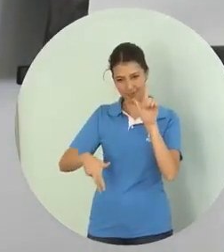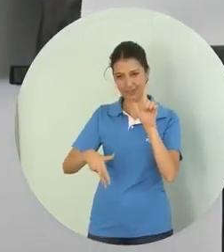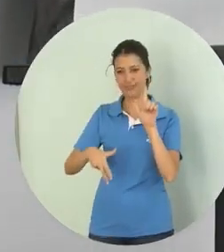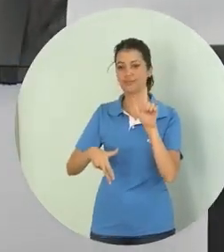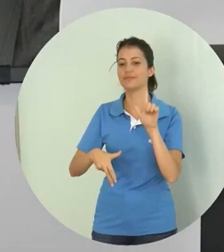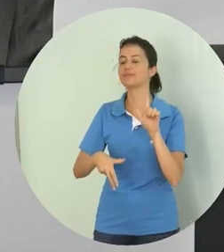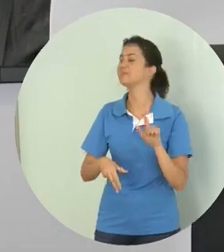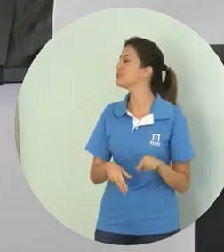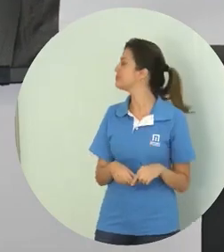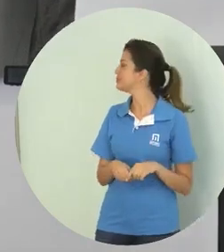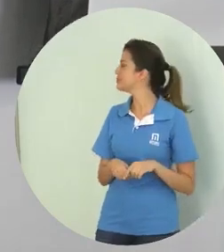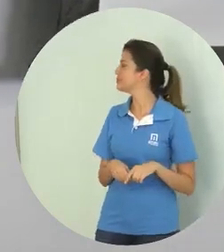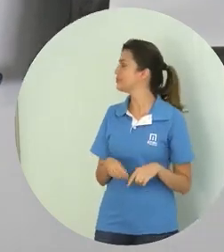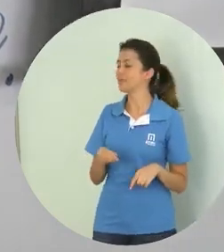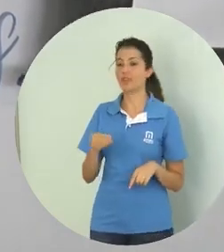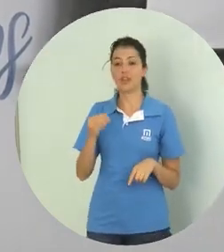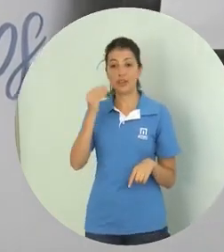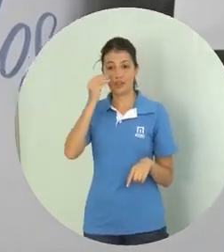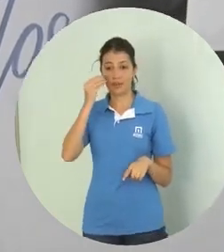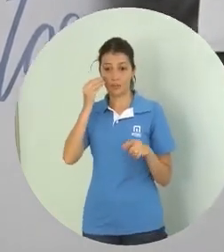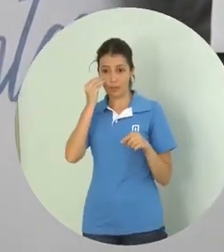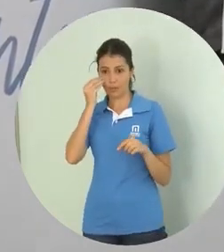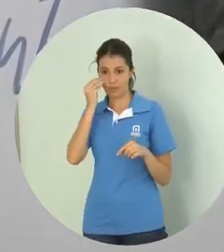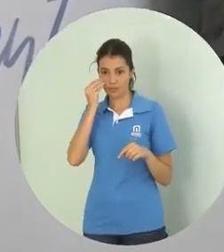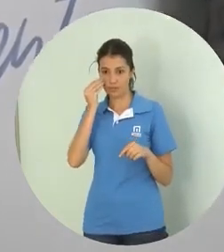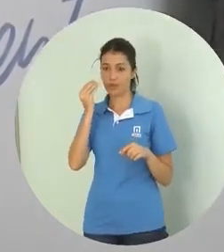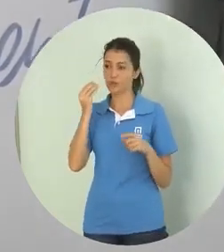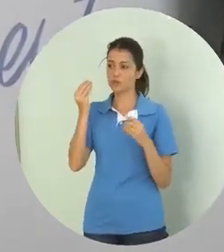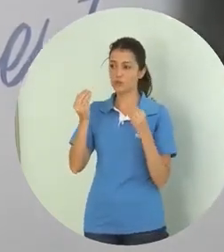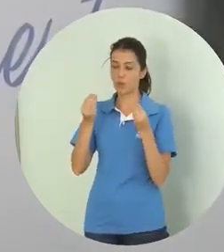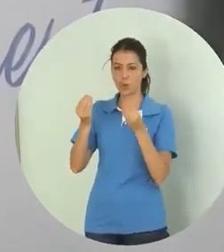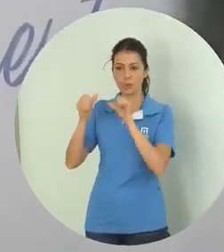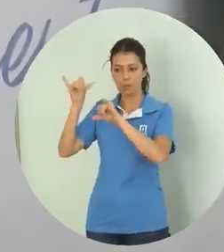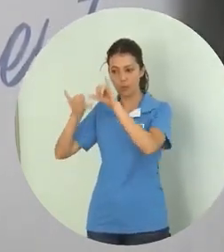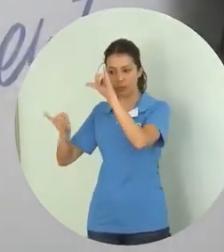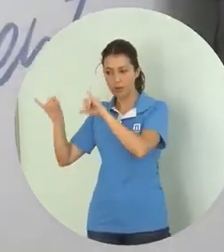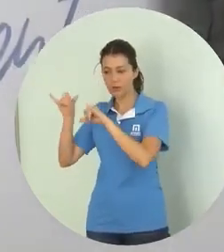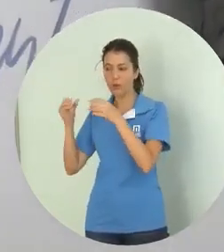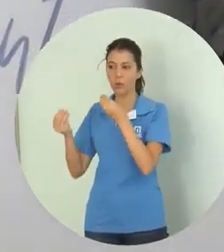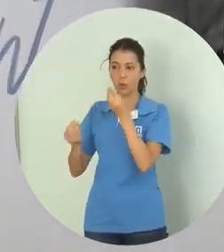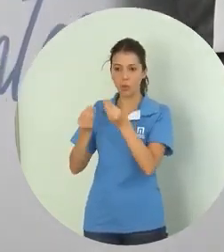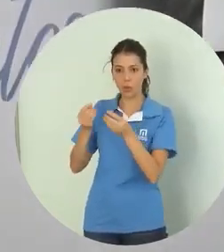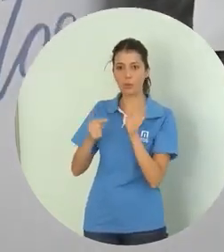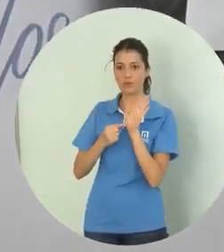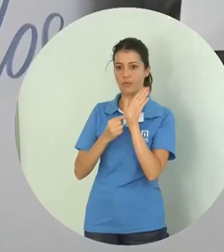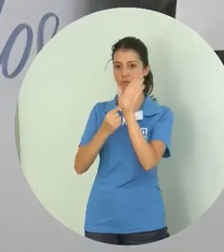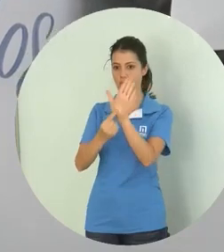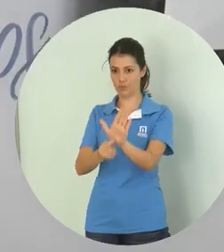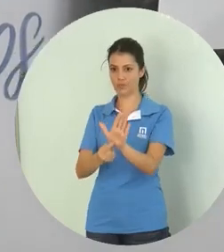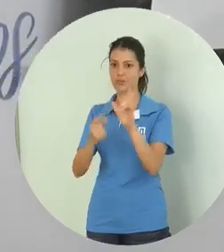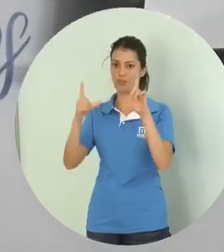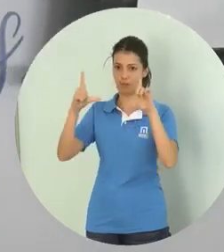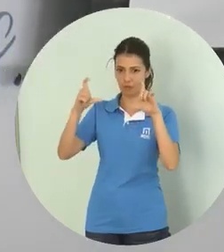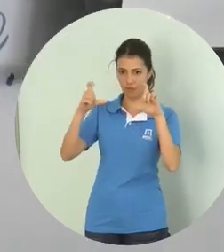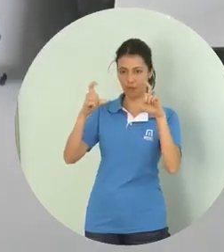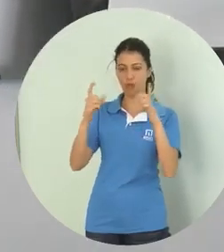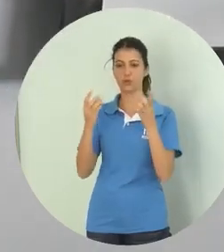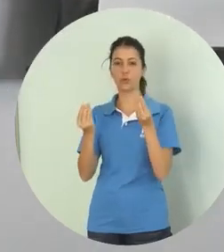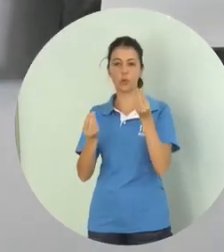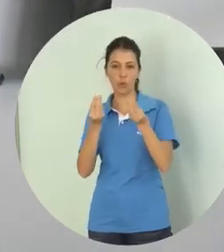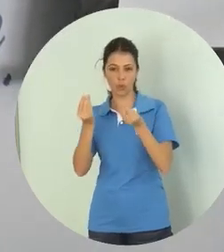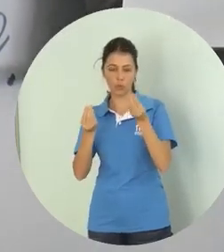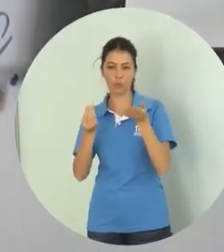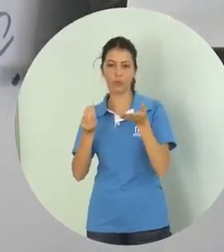tinha comentado. A gente fez um teste aqui na área de teste, um pouco atrás aqui do galpão. Vamos apresentar um pouco das fotos, contar todo o processo,